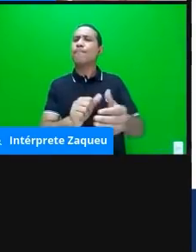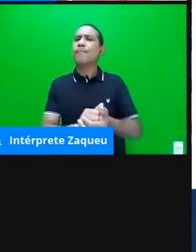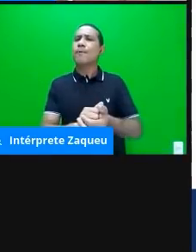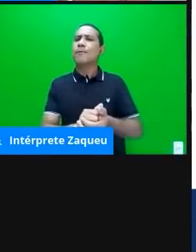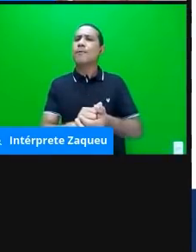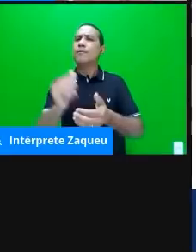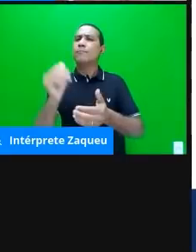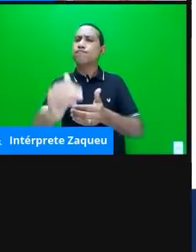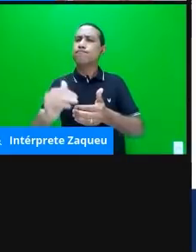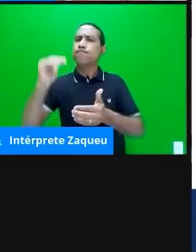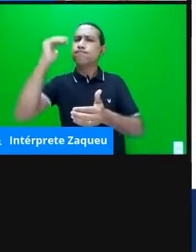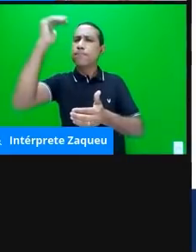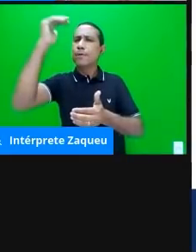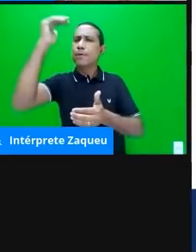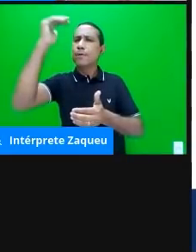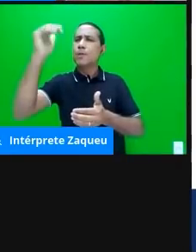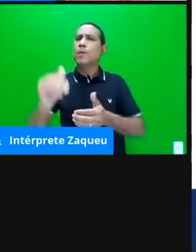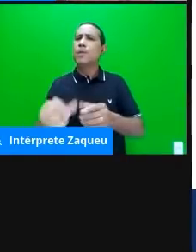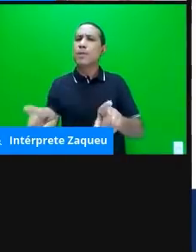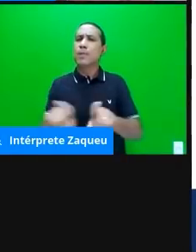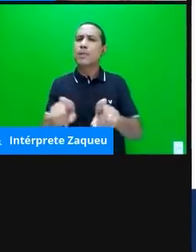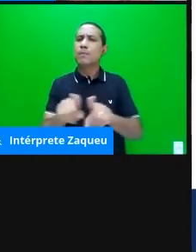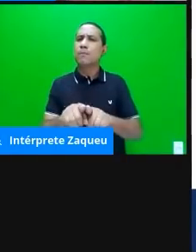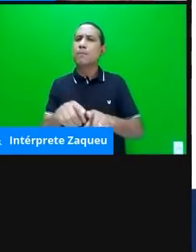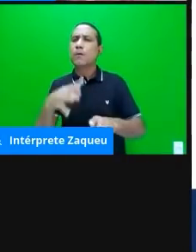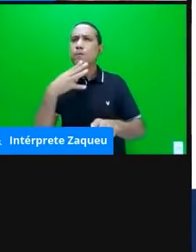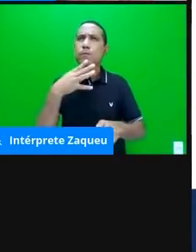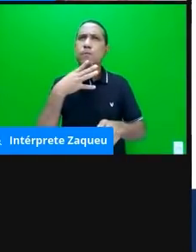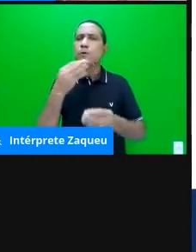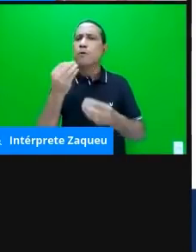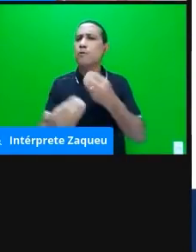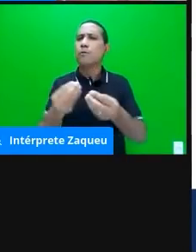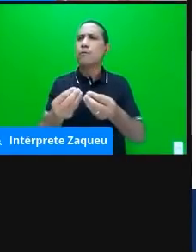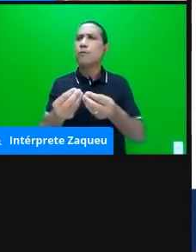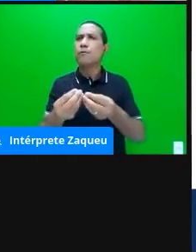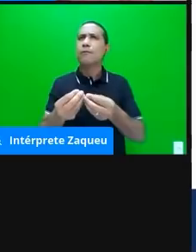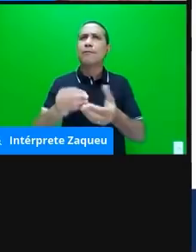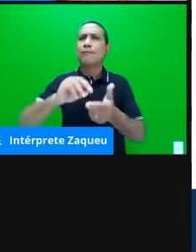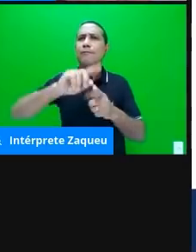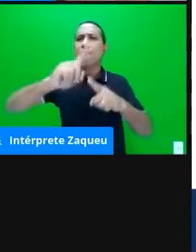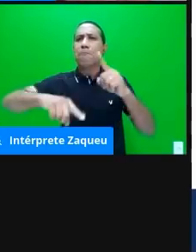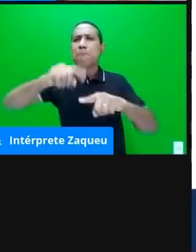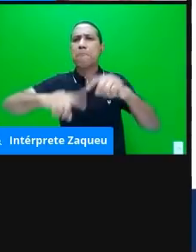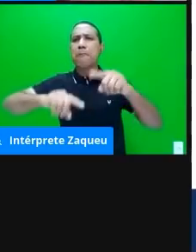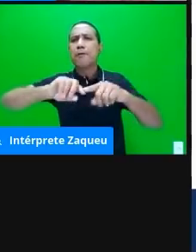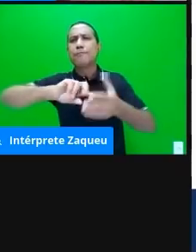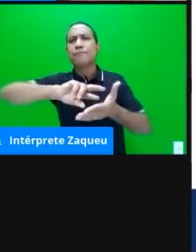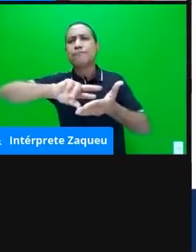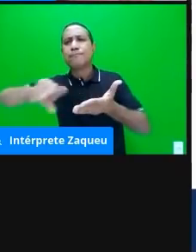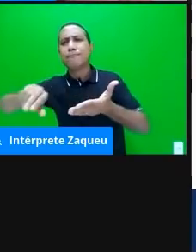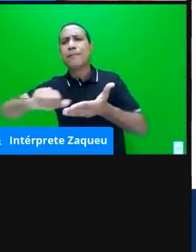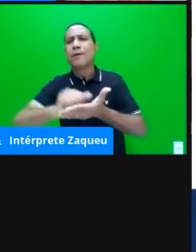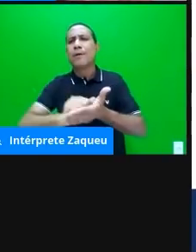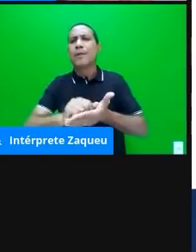alfabetização e leitura, através de diversos recursos que trazem textos